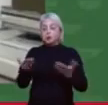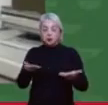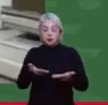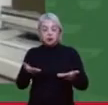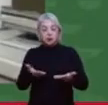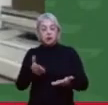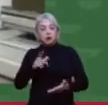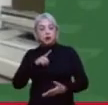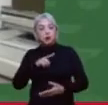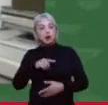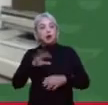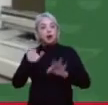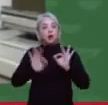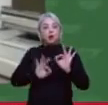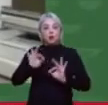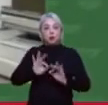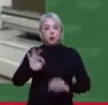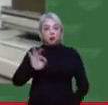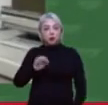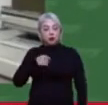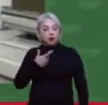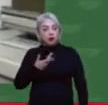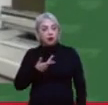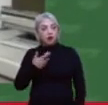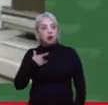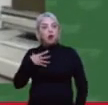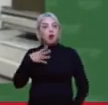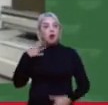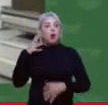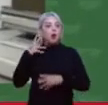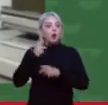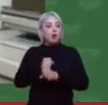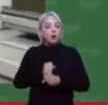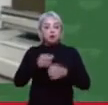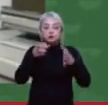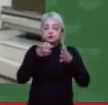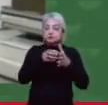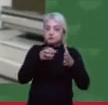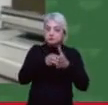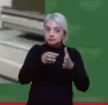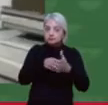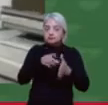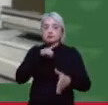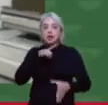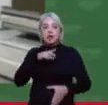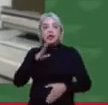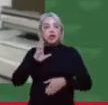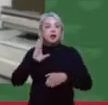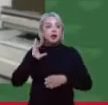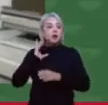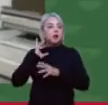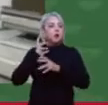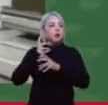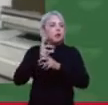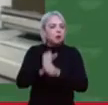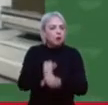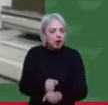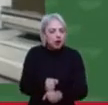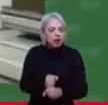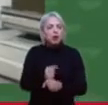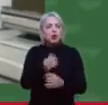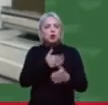como a gente tem o voto proporcional, conta-se o voto que a legenda, que o partido tem, somado de todos os candidatos